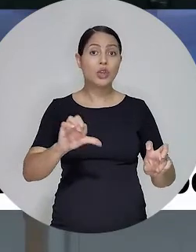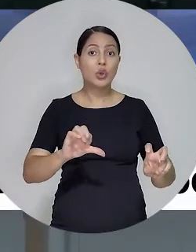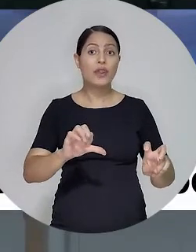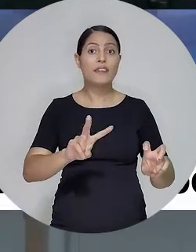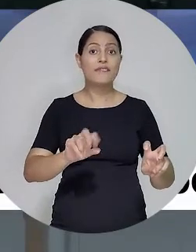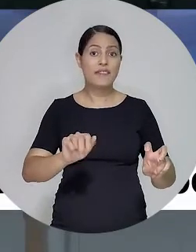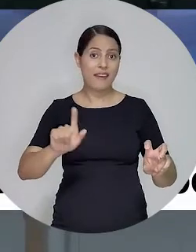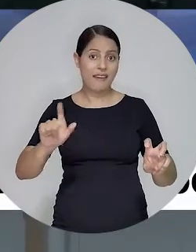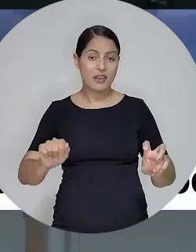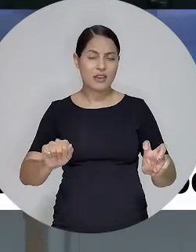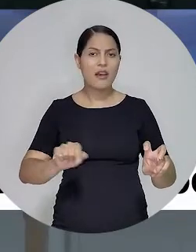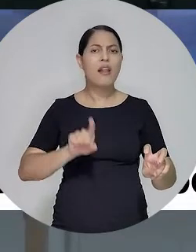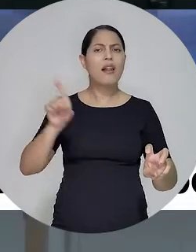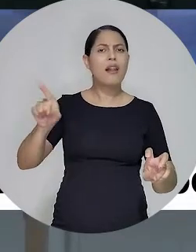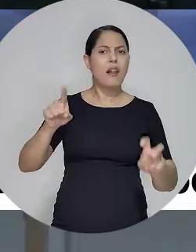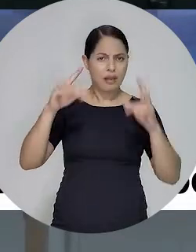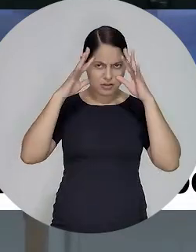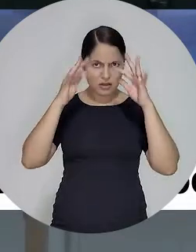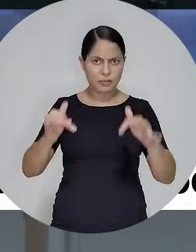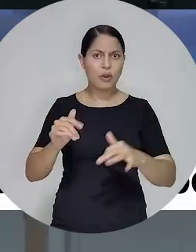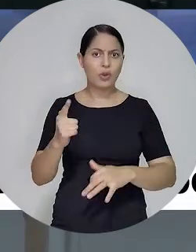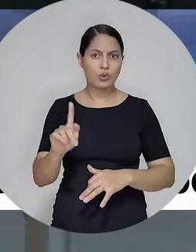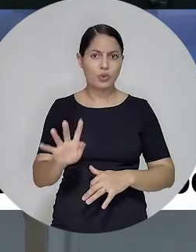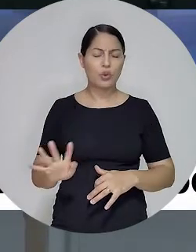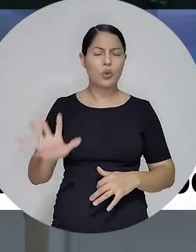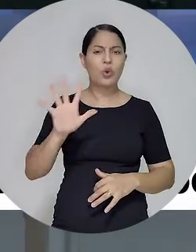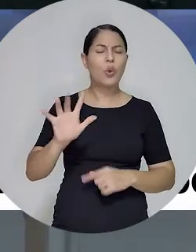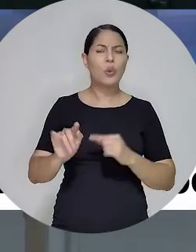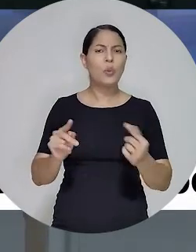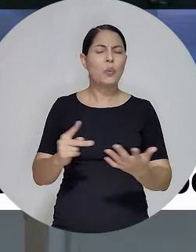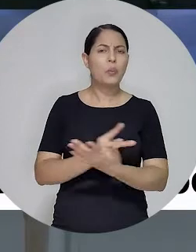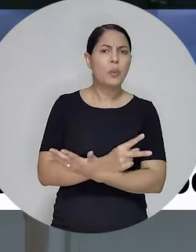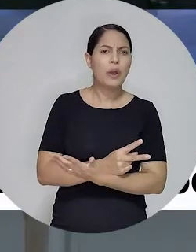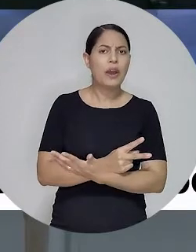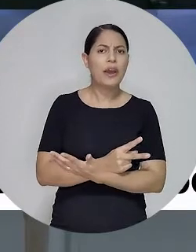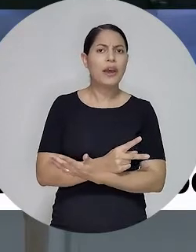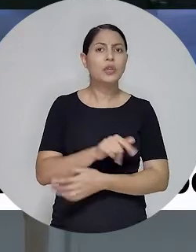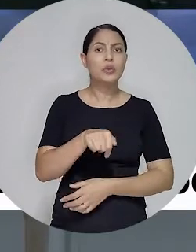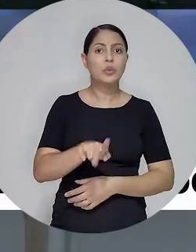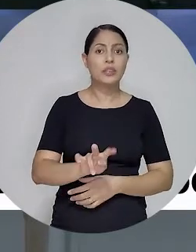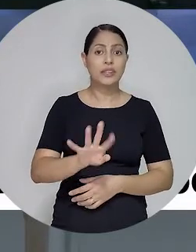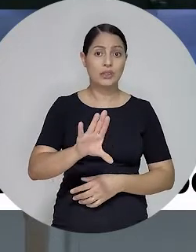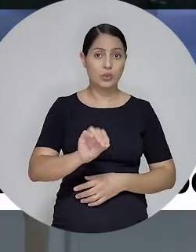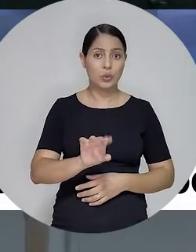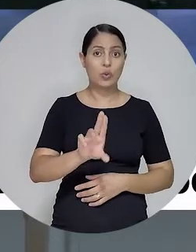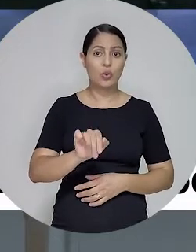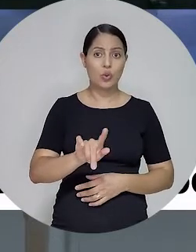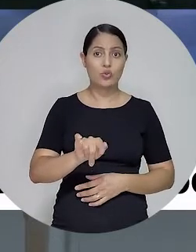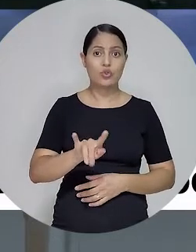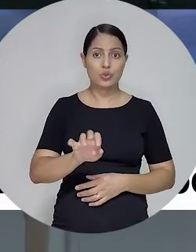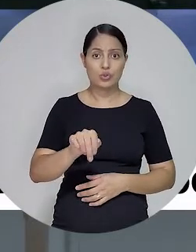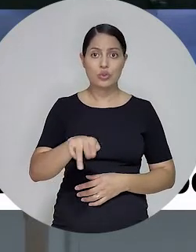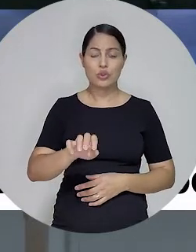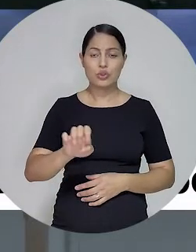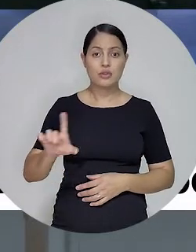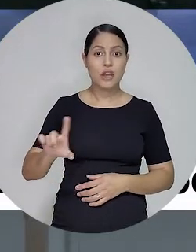de 5º Constitucional no Tribunal de Justiça de Goiás, em que tivemos um leading case de